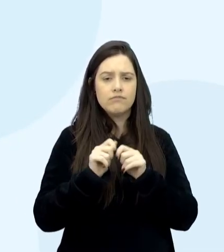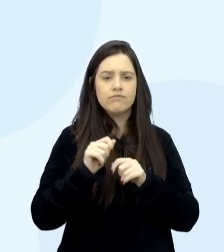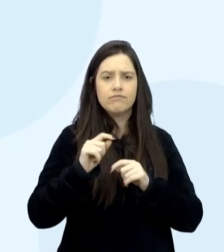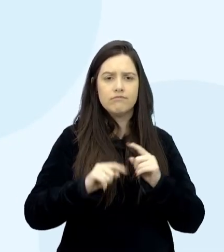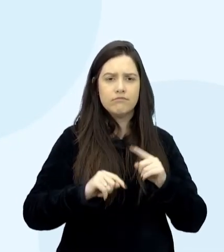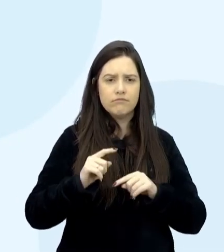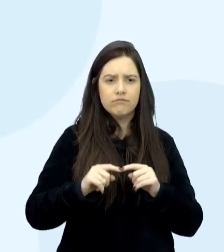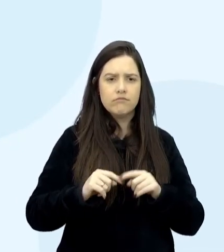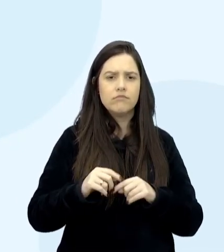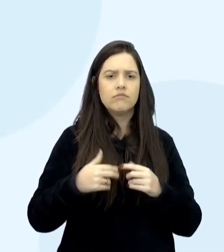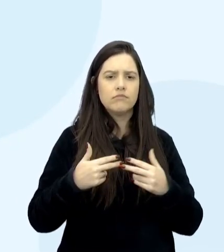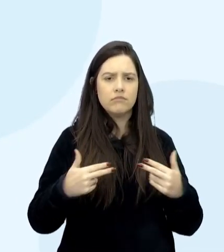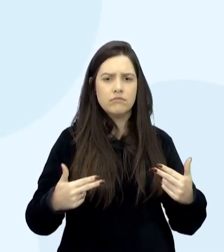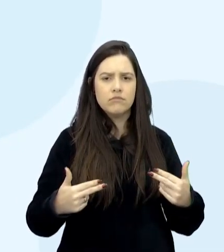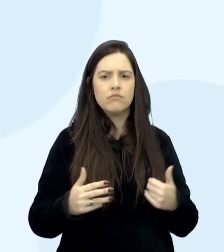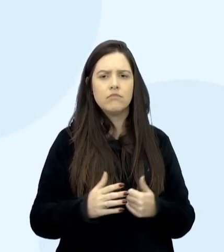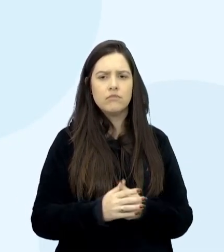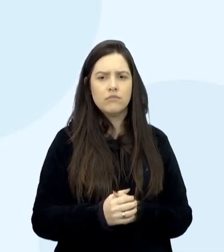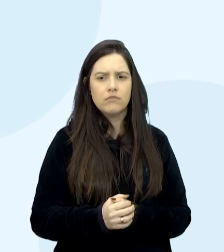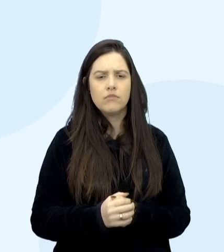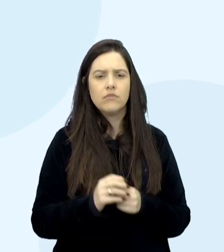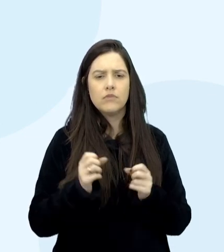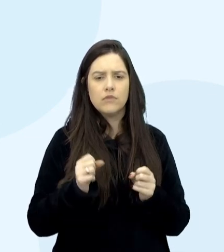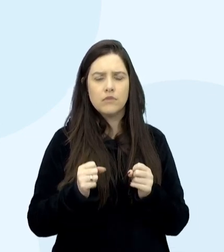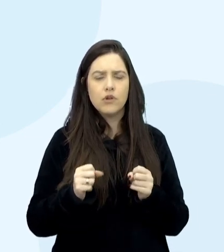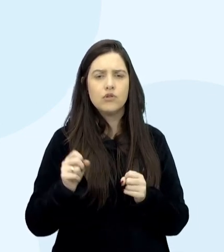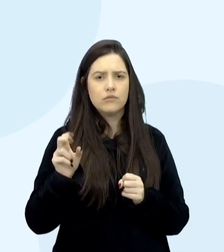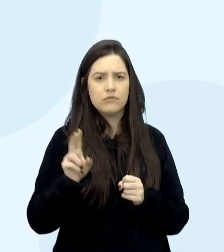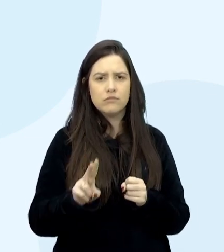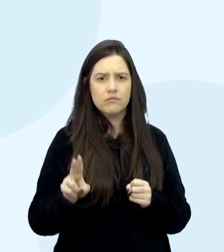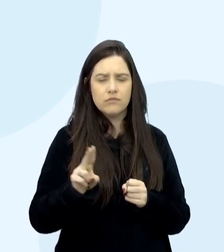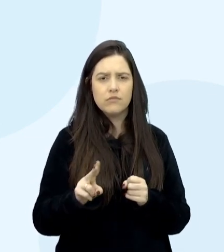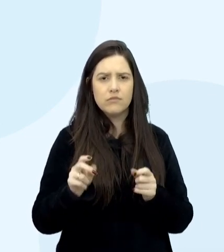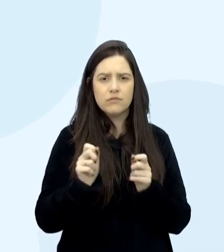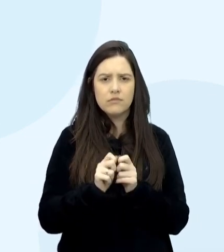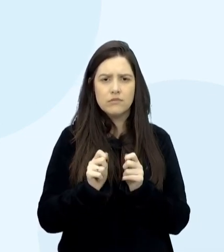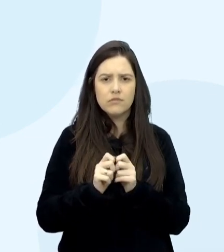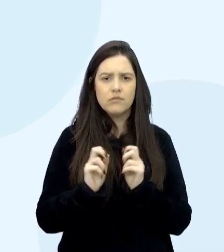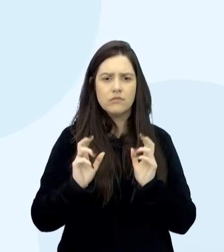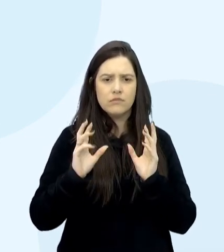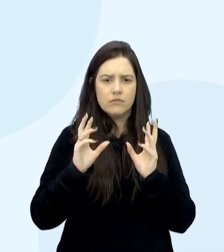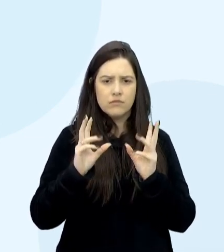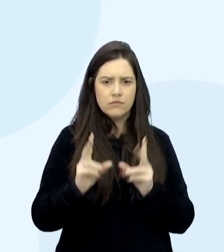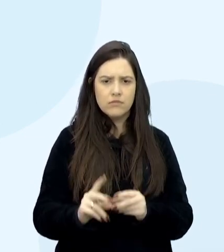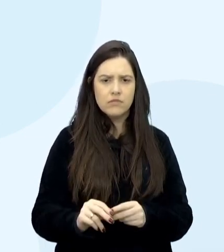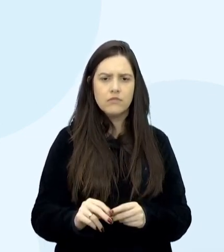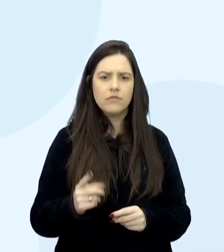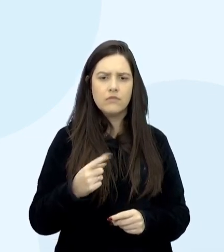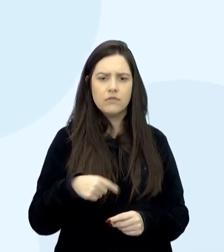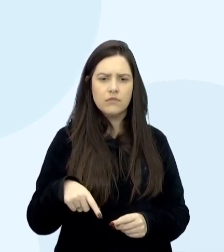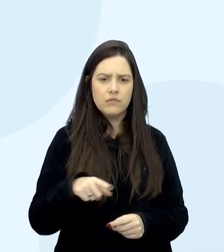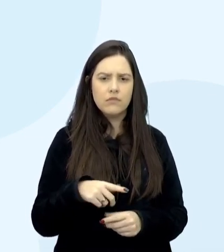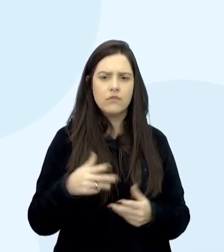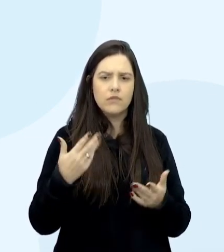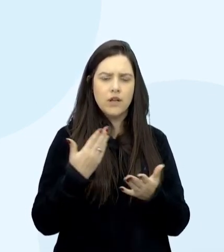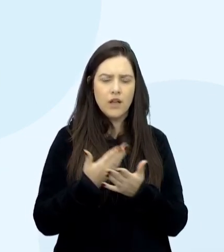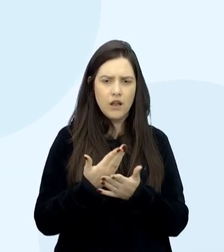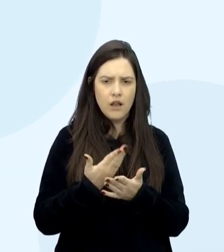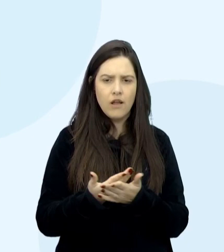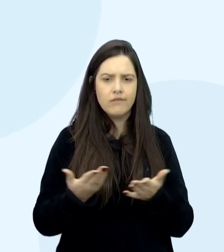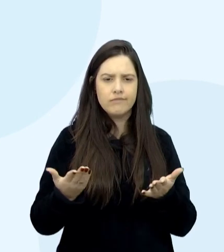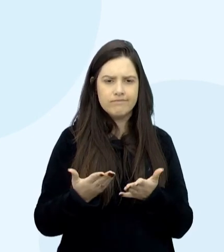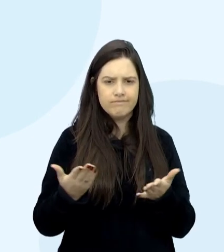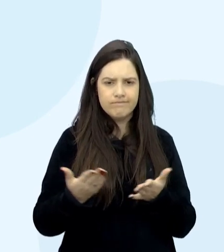é sobre o iodo, tá bom? Que vocês podem utilizar, faz o mesmo estudo, só que o iodo aí ele demora 8 dias para sair do